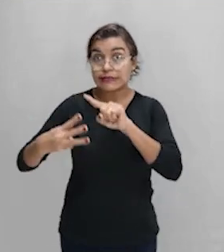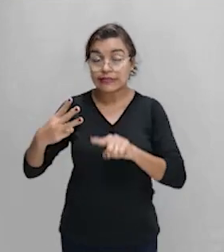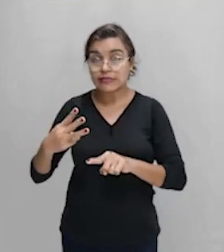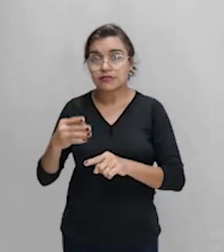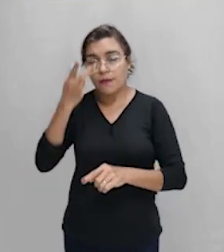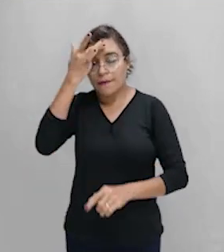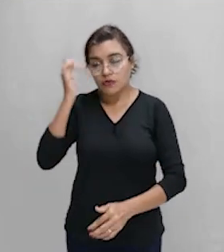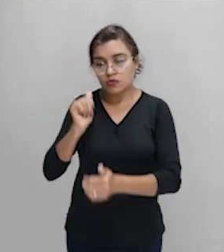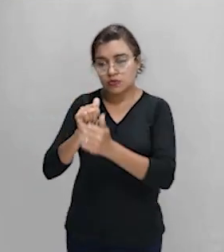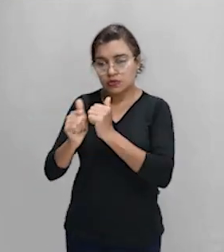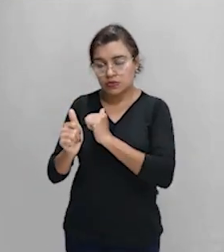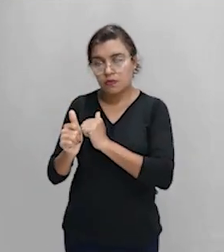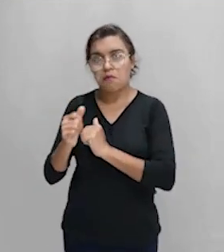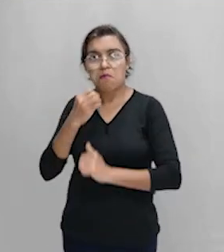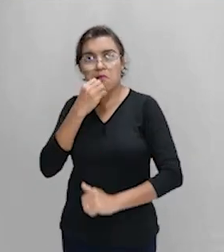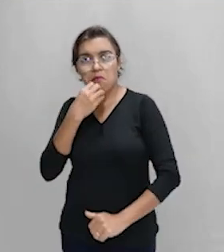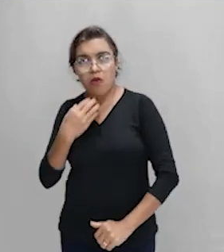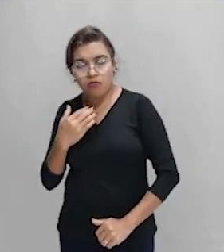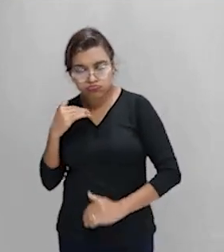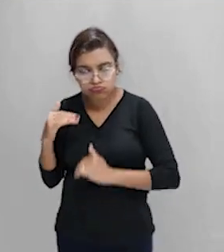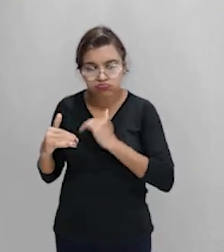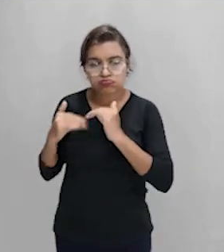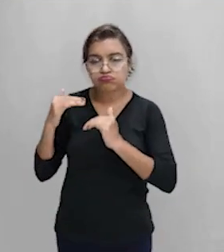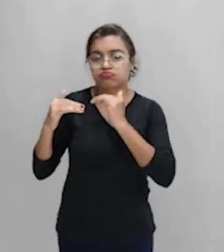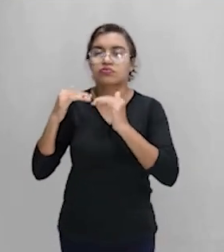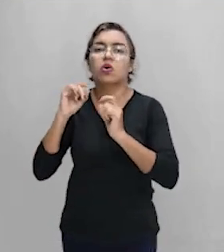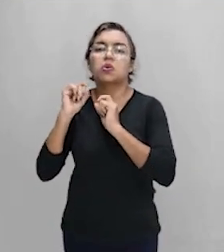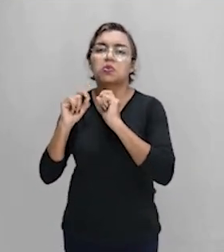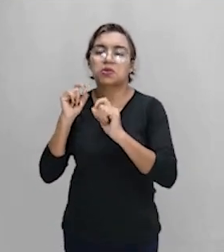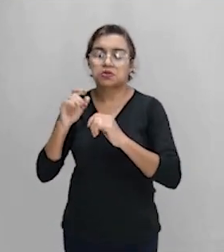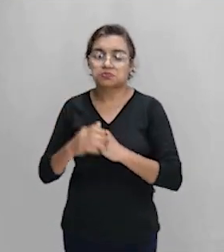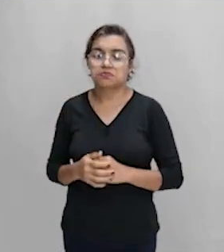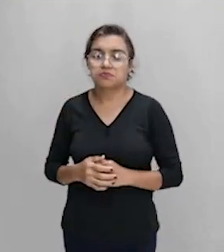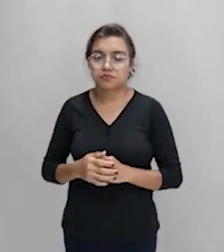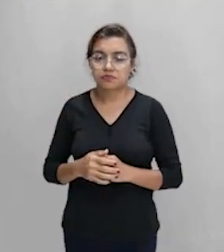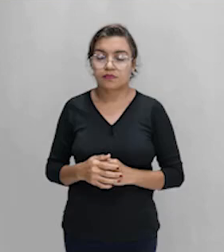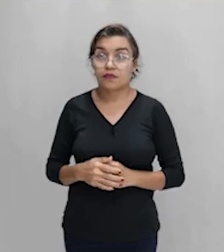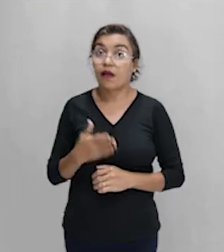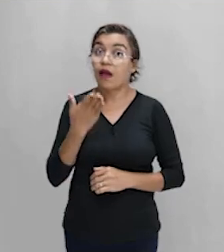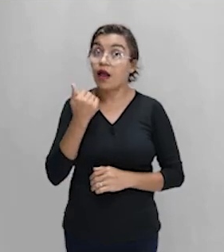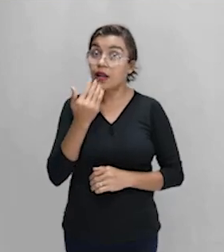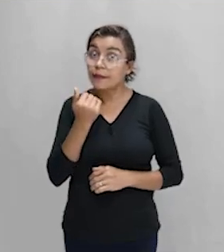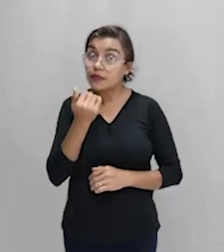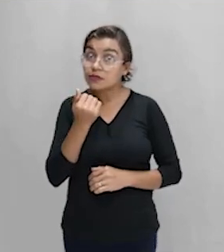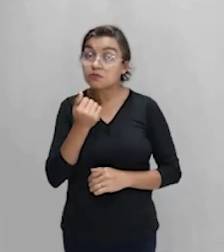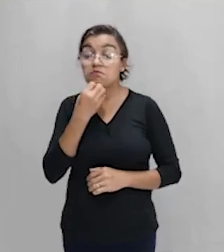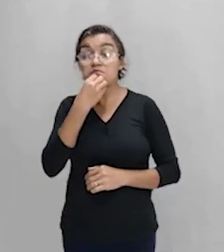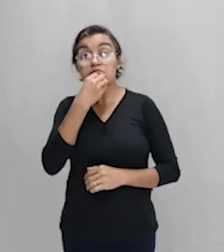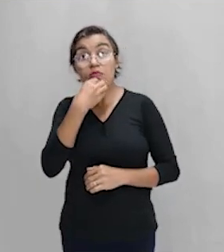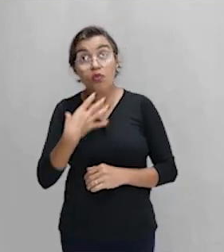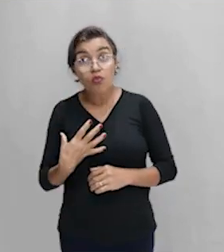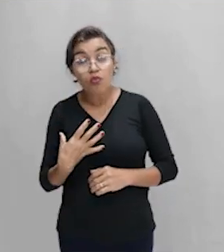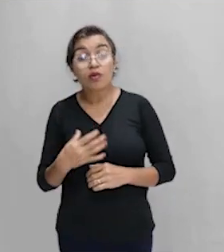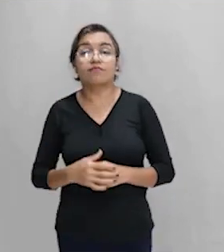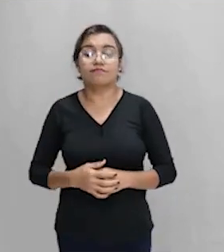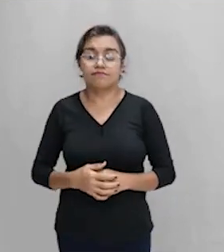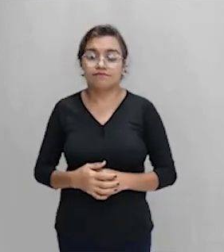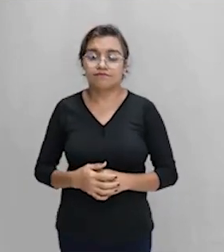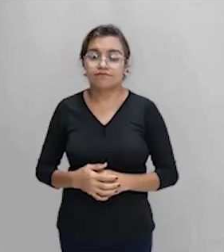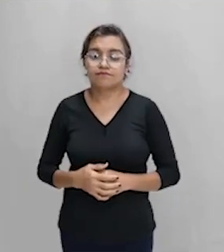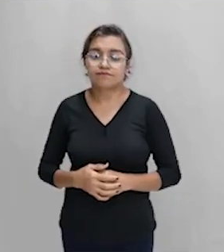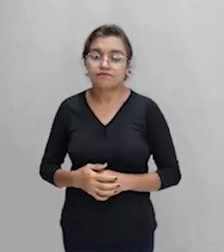ele tenha um bom rendimento, ele precisa ter o quê? Uma boa alimentação. Ele precisa ter o